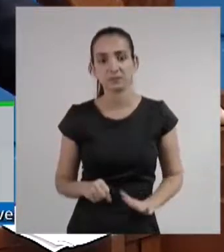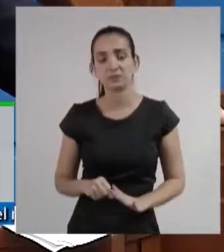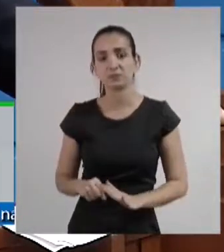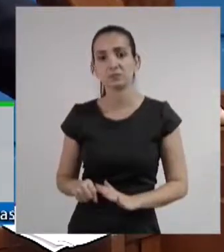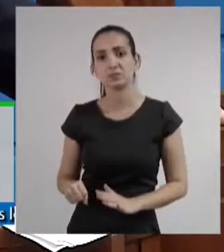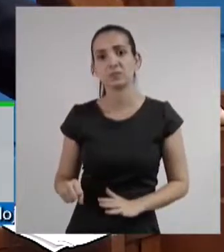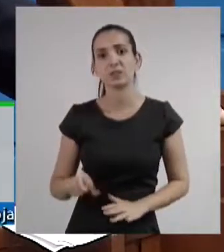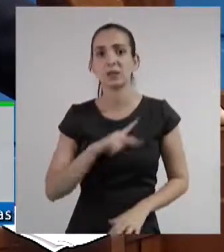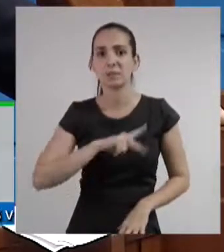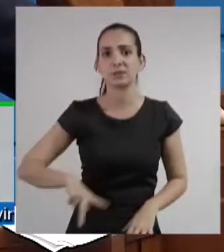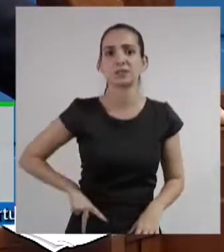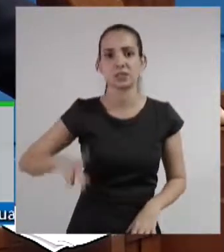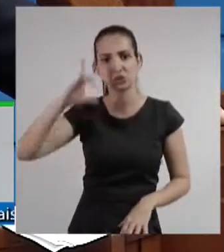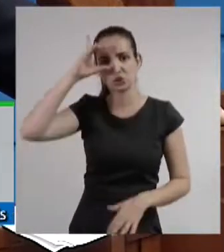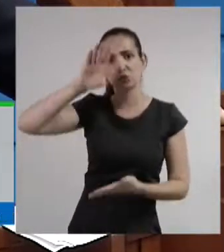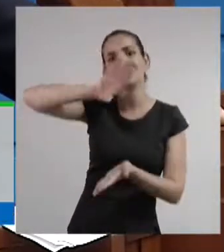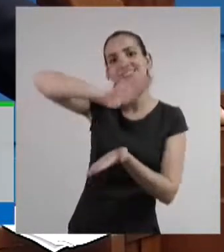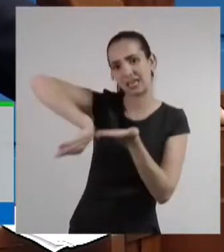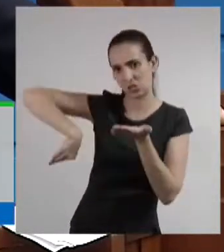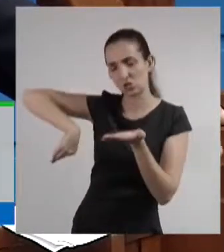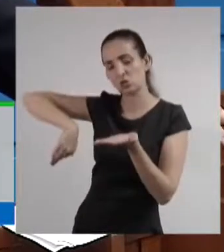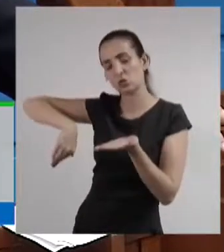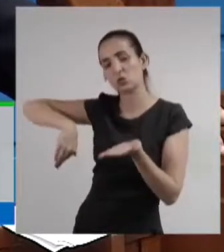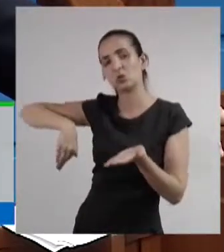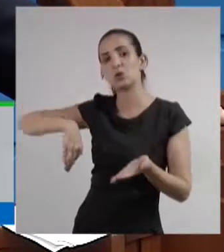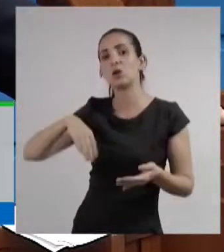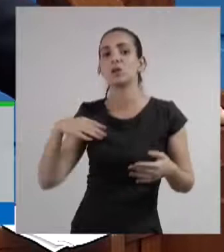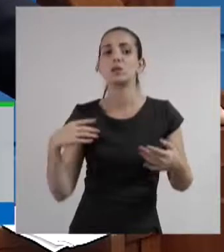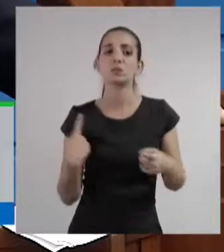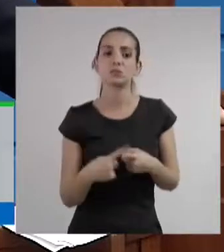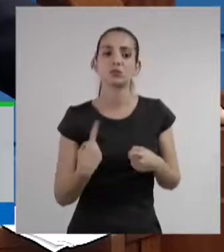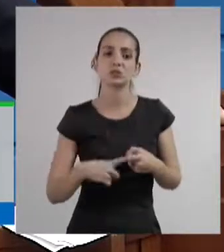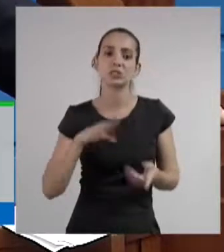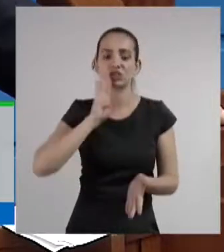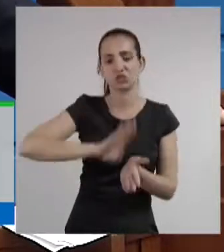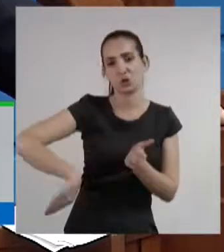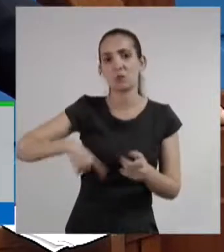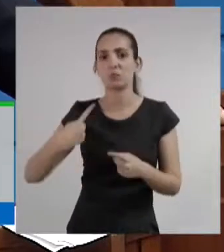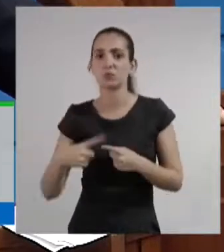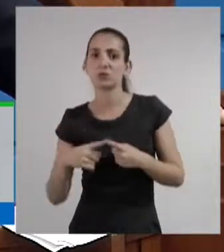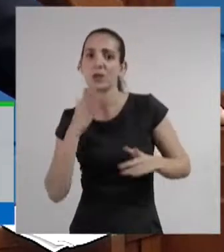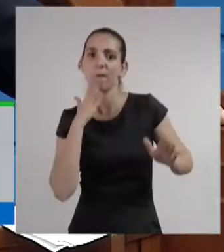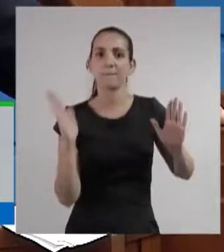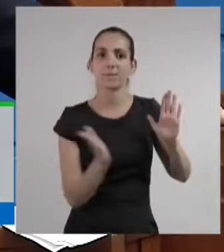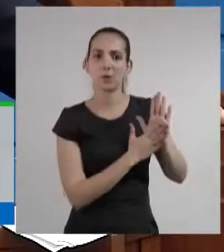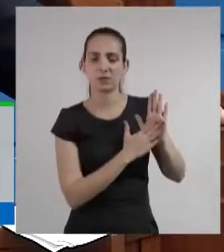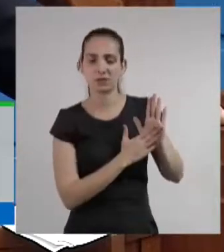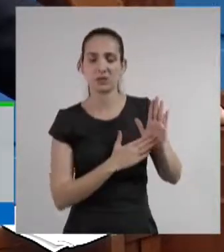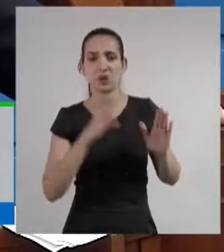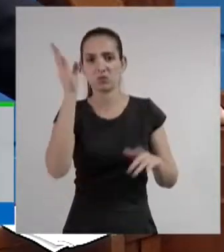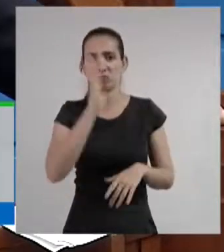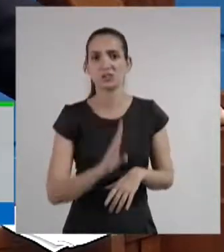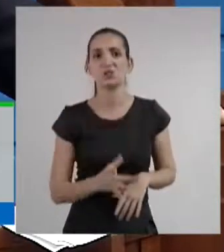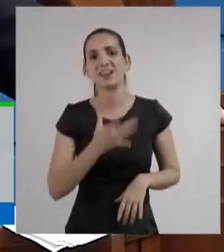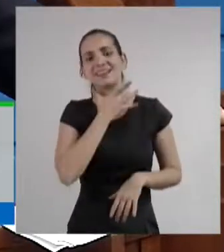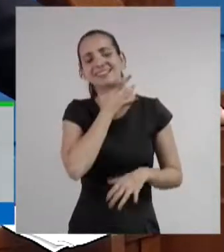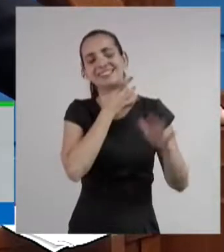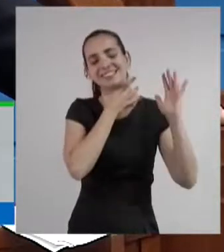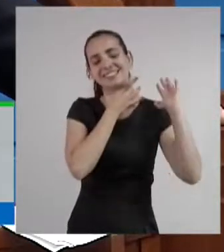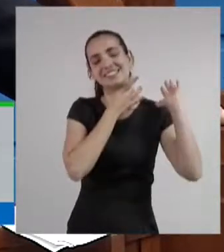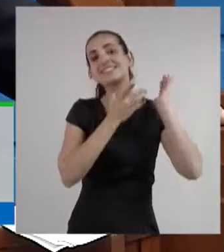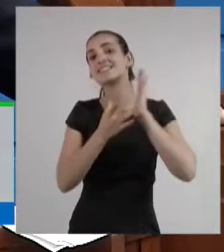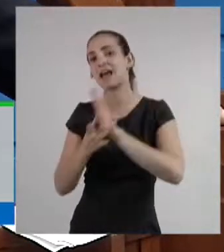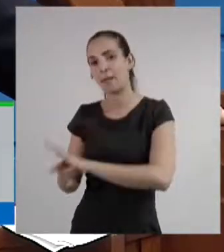parlamentar que retirou a presidente do poder, prometendo tirar o país da crise,